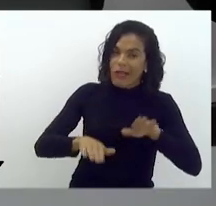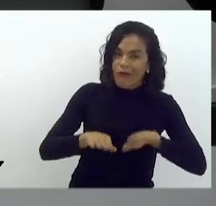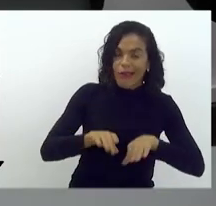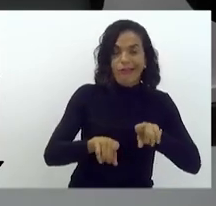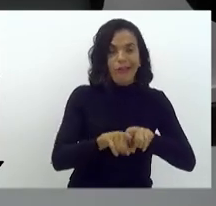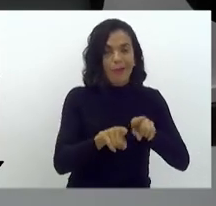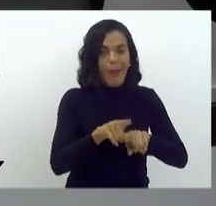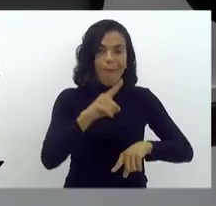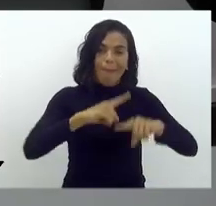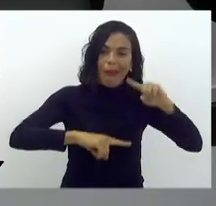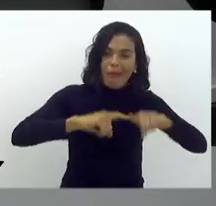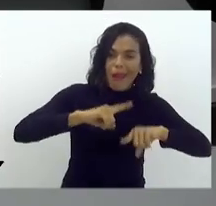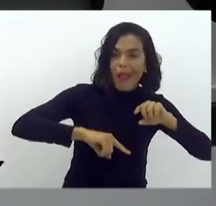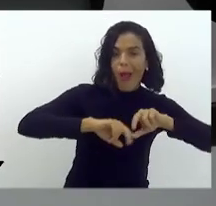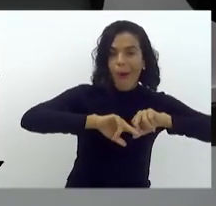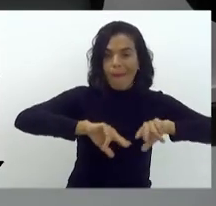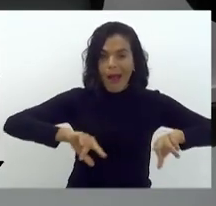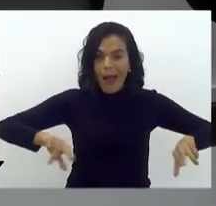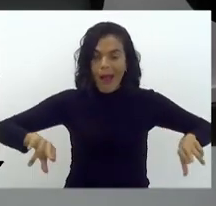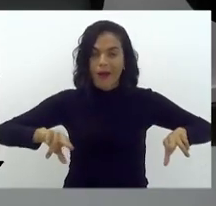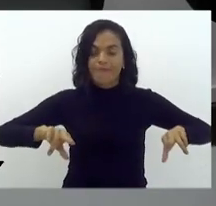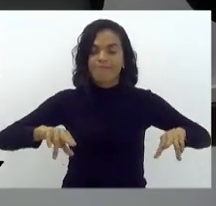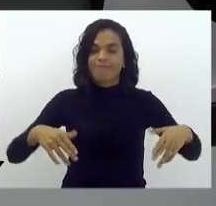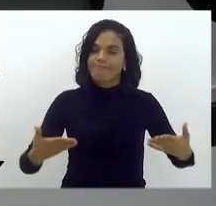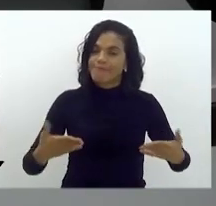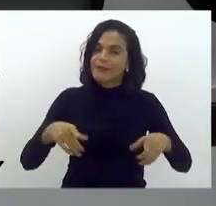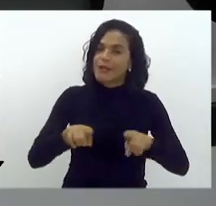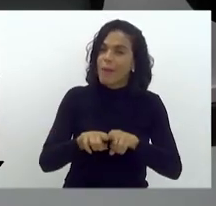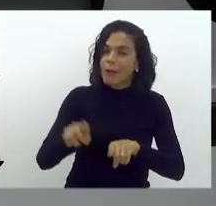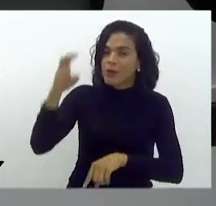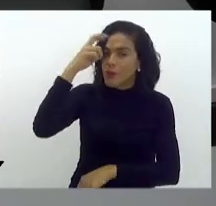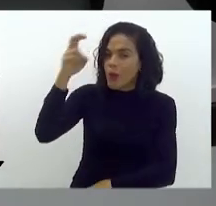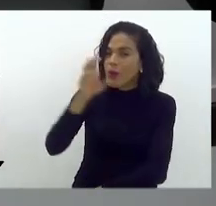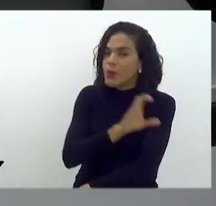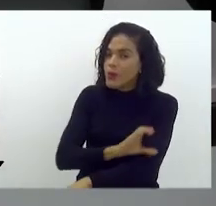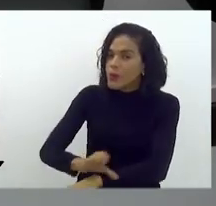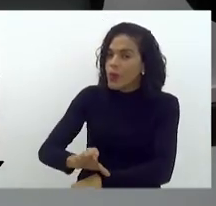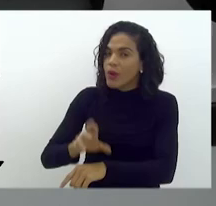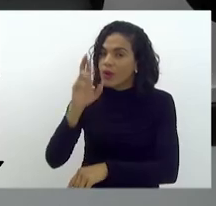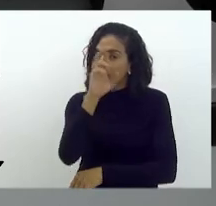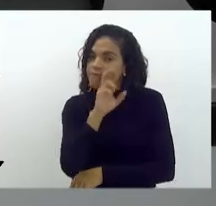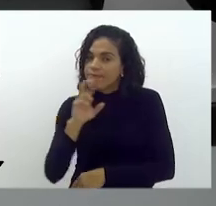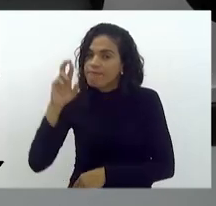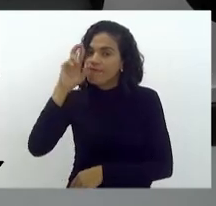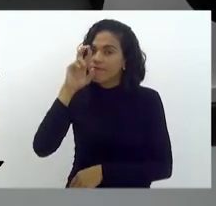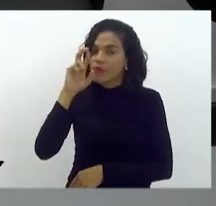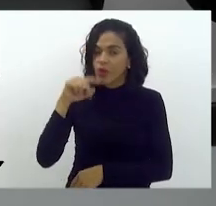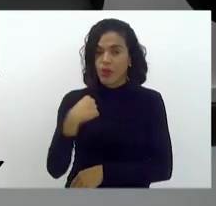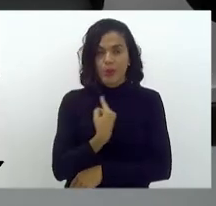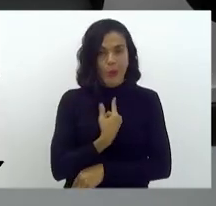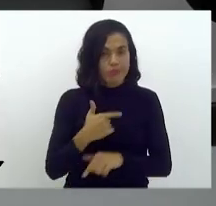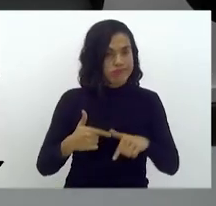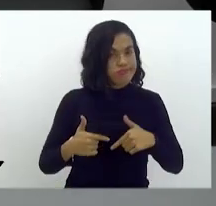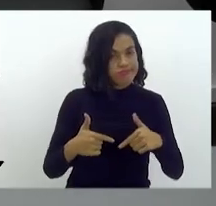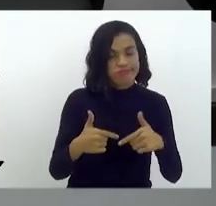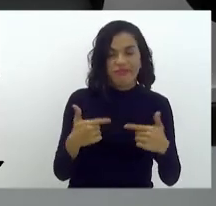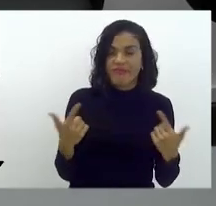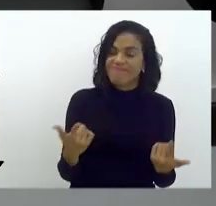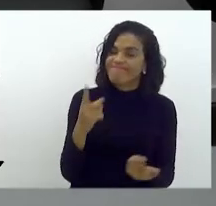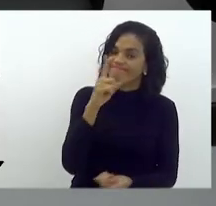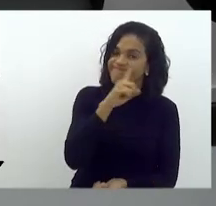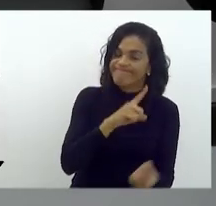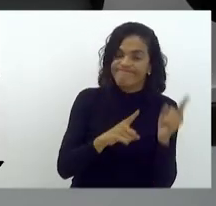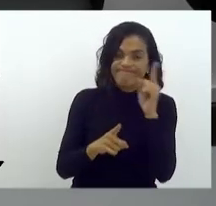recursos materiais também e de uma cultura mesmo desse tipo de investigação nós não fazemos de forma suficiente